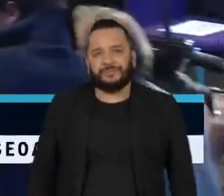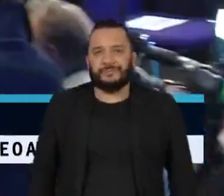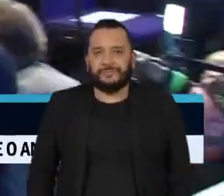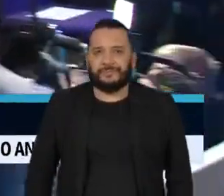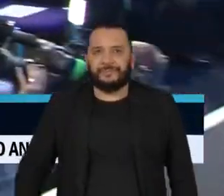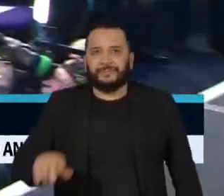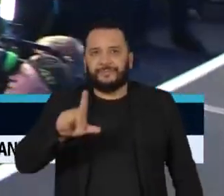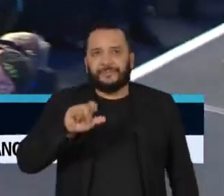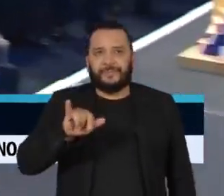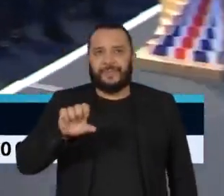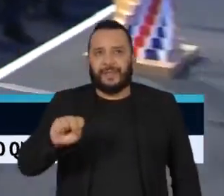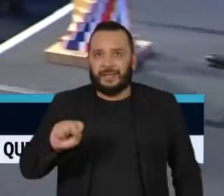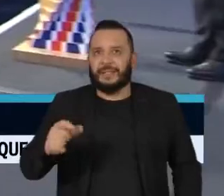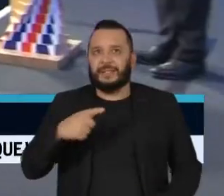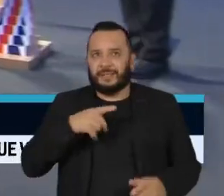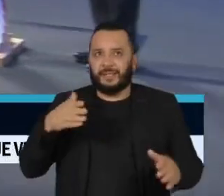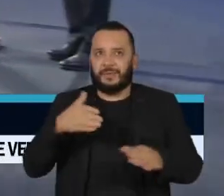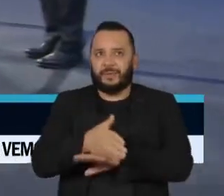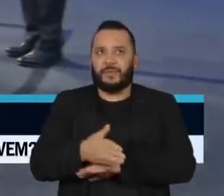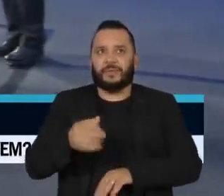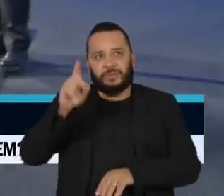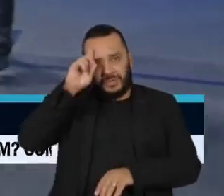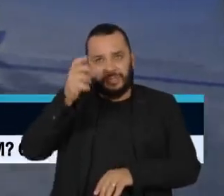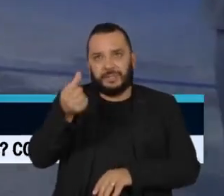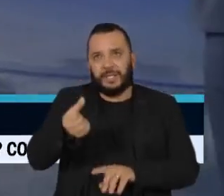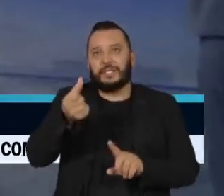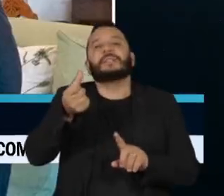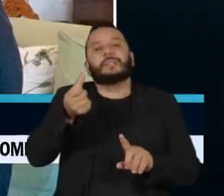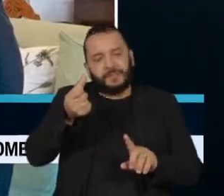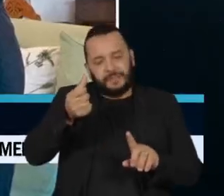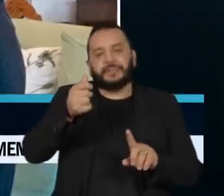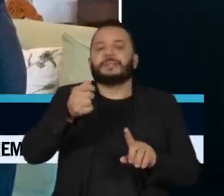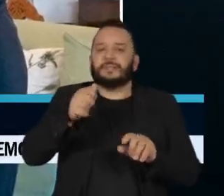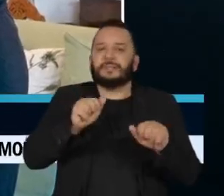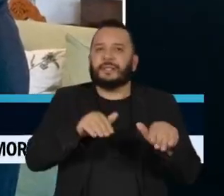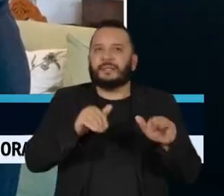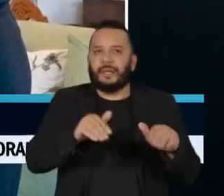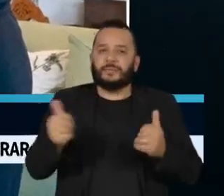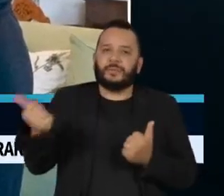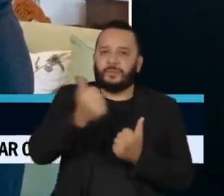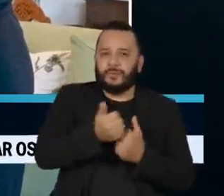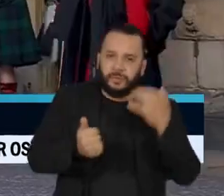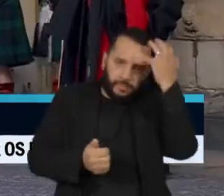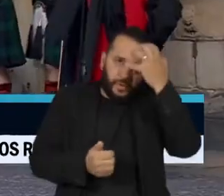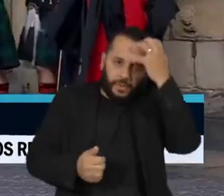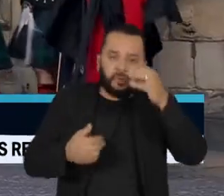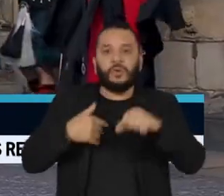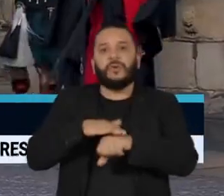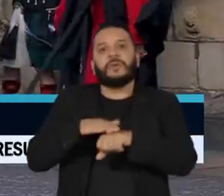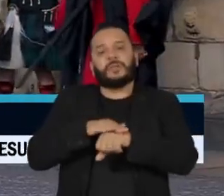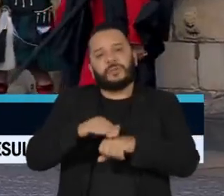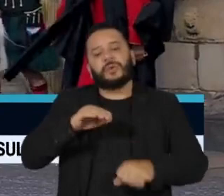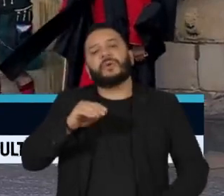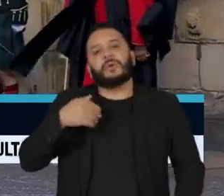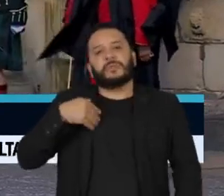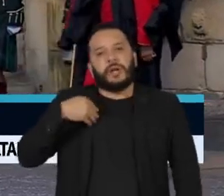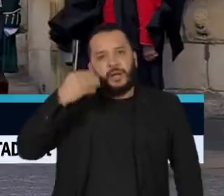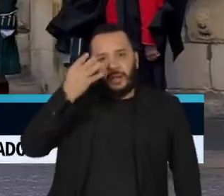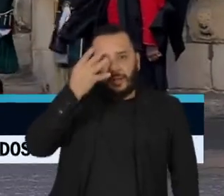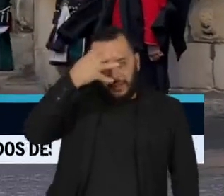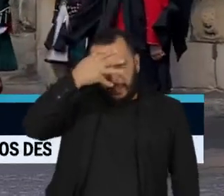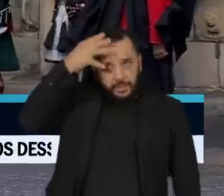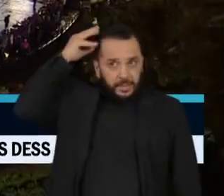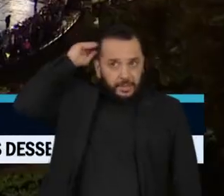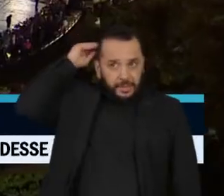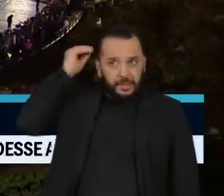Liz Truss assumiu o cargo em 6 de setembro no lugar de Boris Johnson e foi recebida pela Rainha Elizabeth. Mas dois dias depois, a